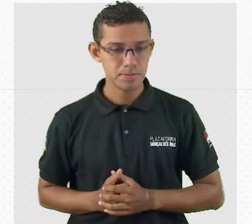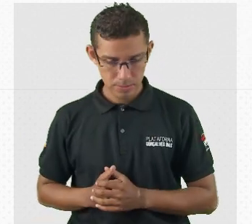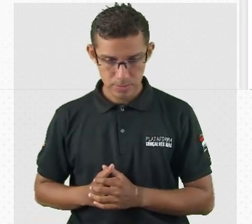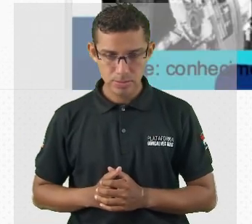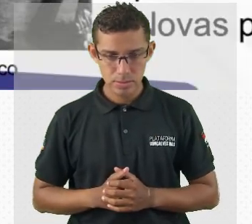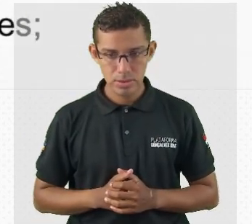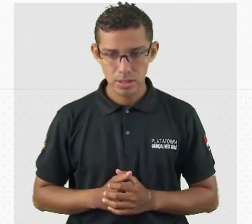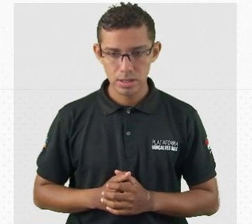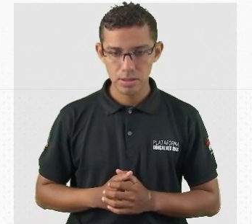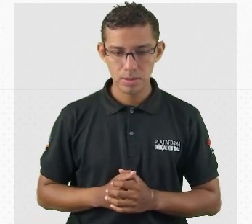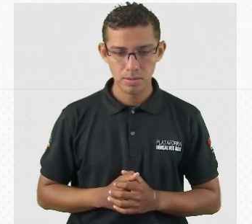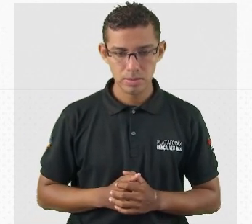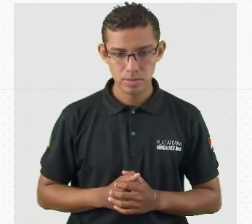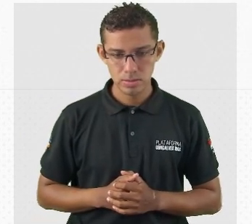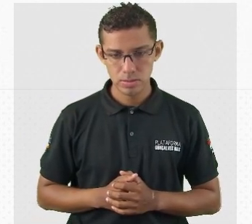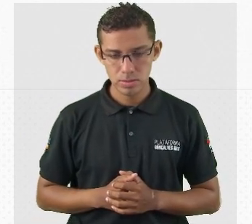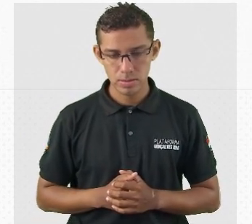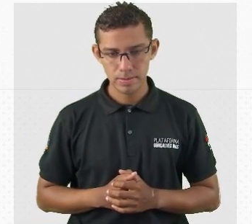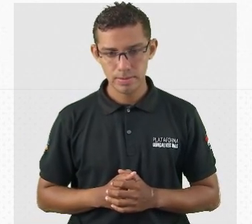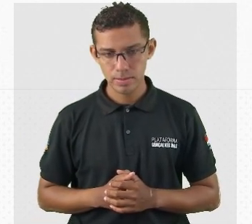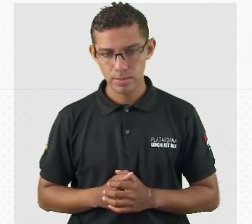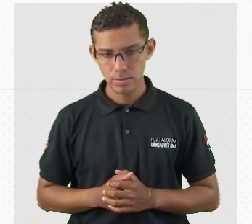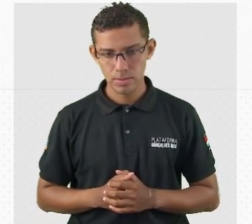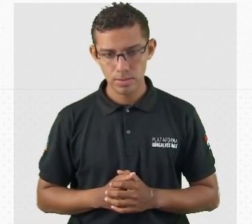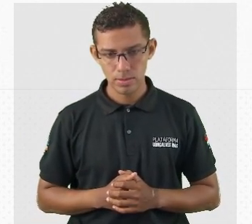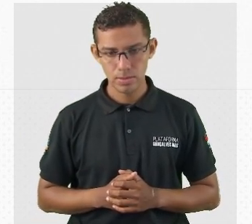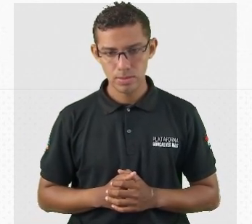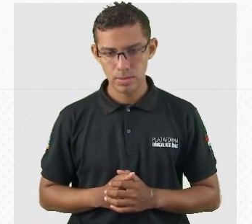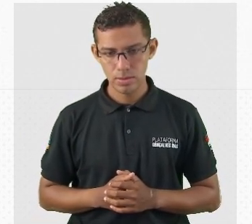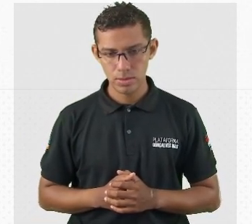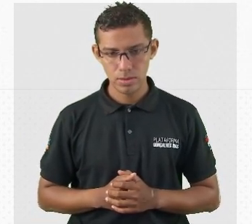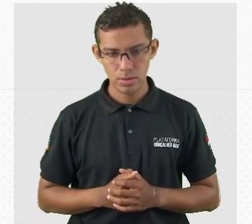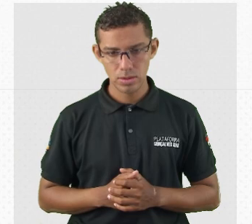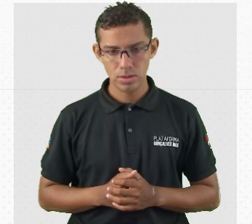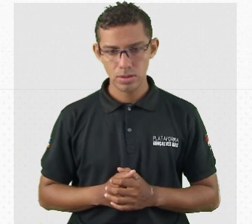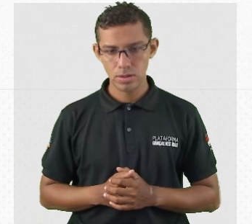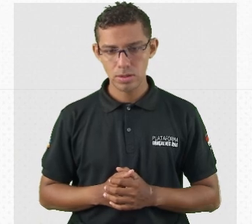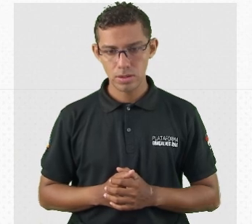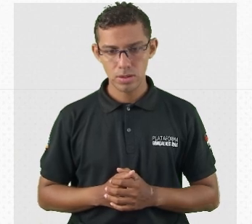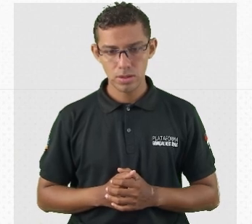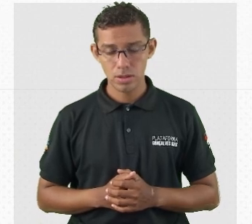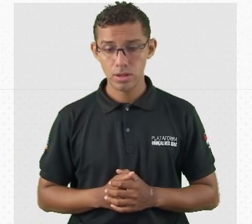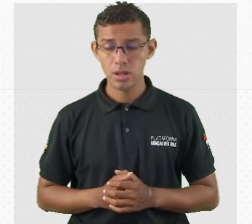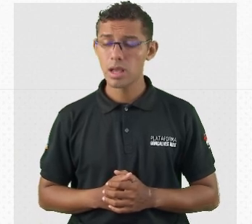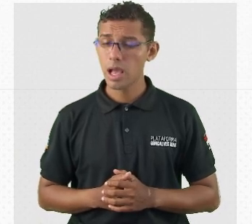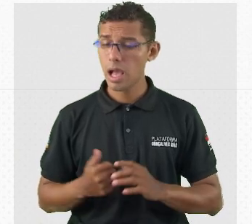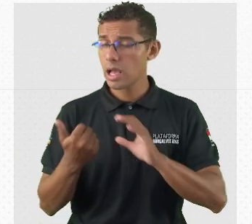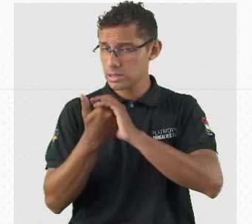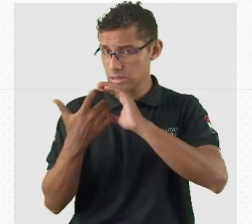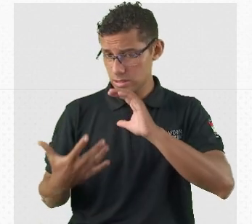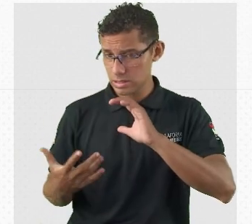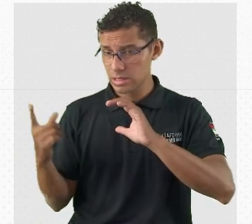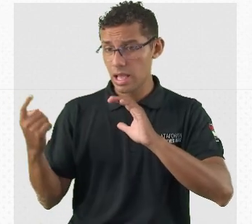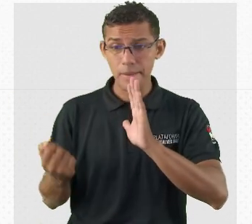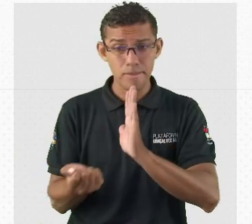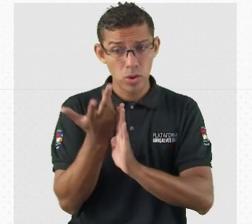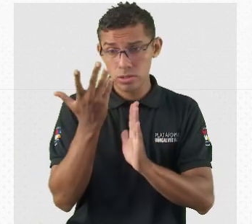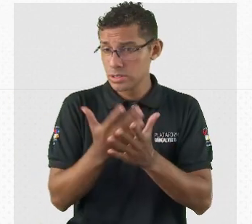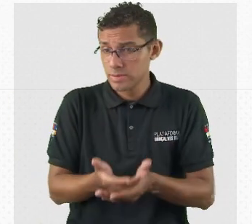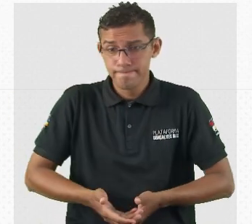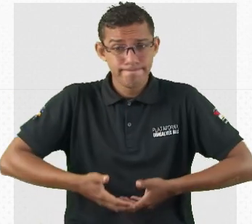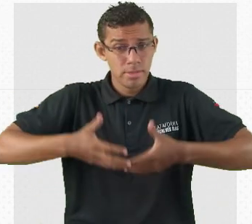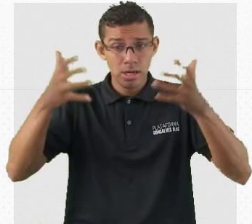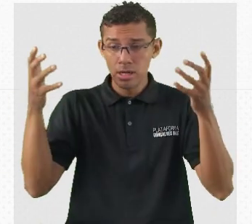esta quarta revolução. Belezinha? Características dessa indústria 4.0. Produção altamente